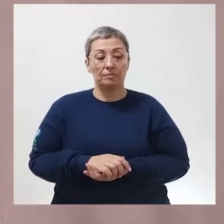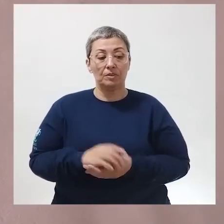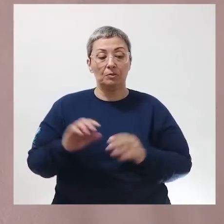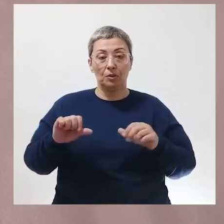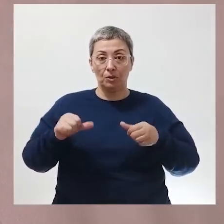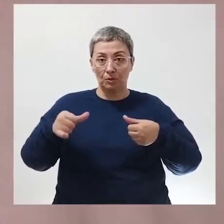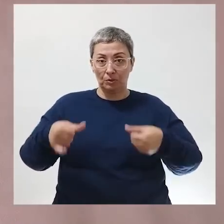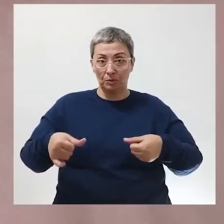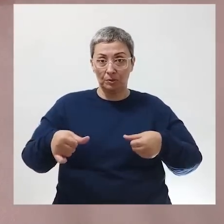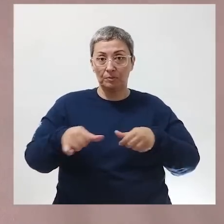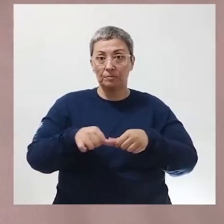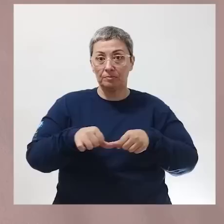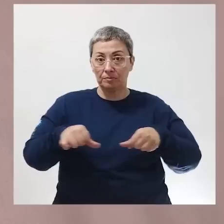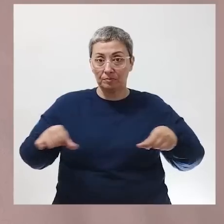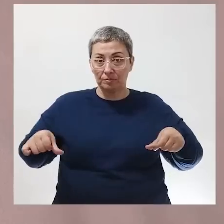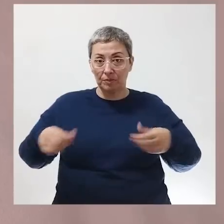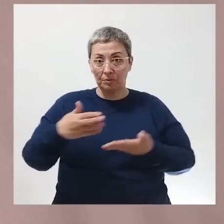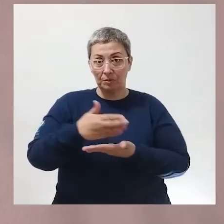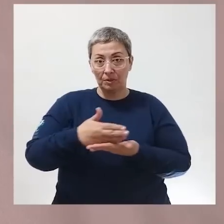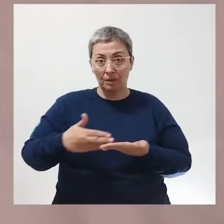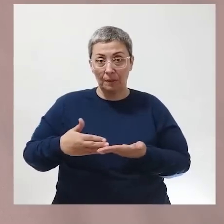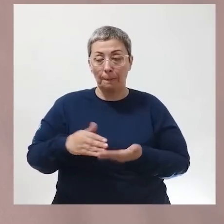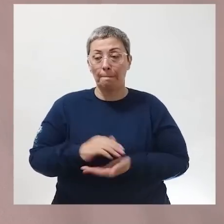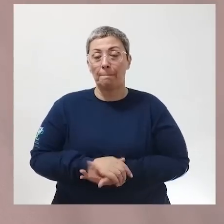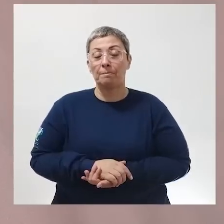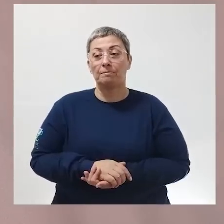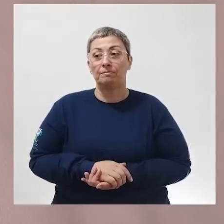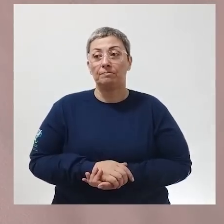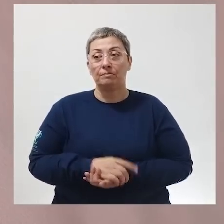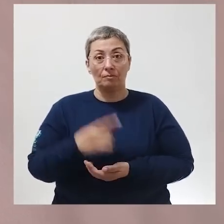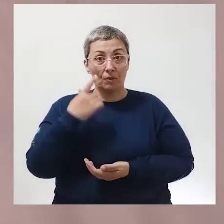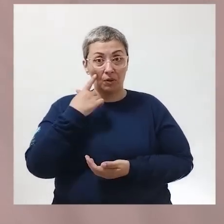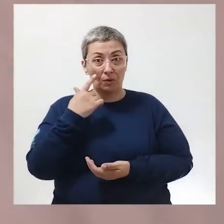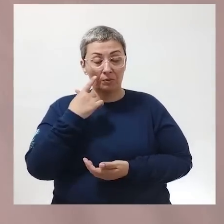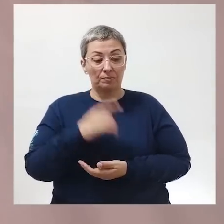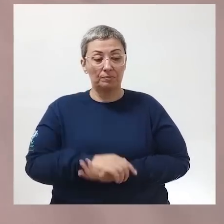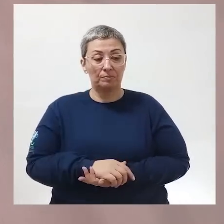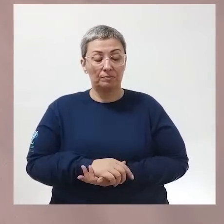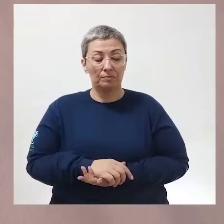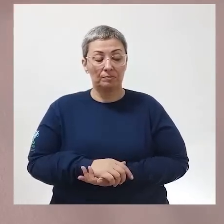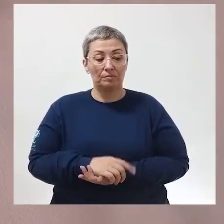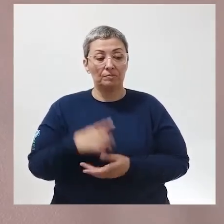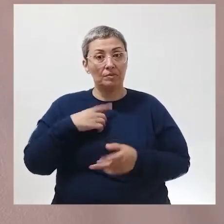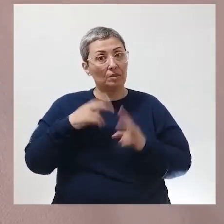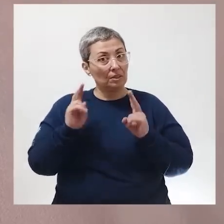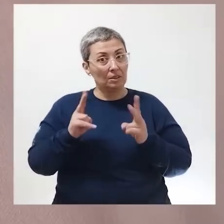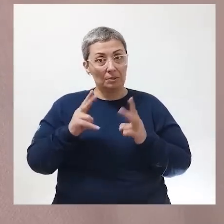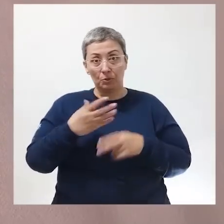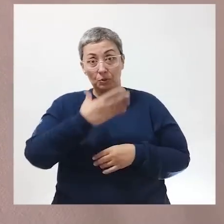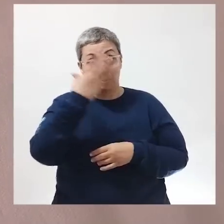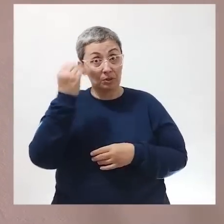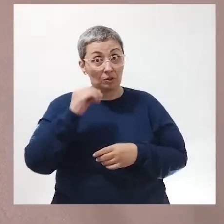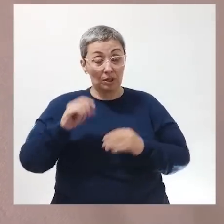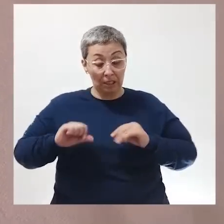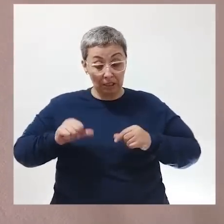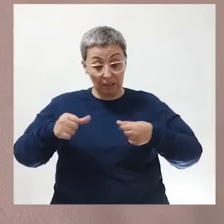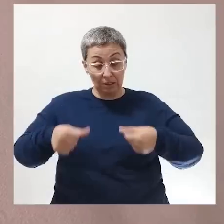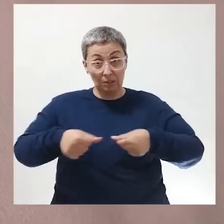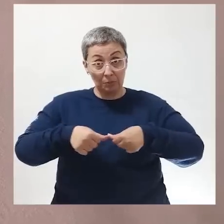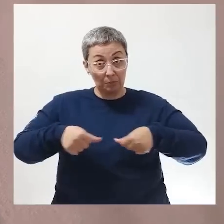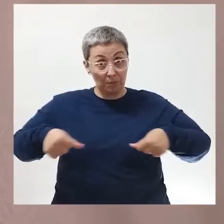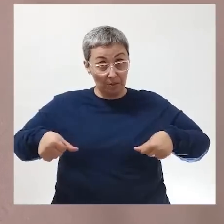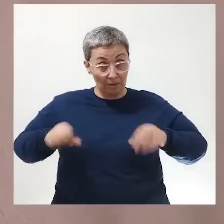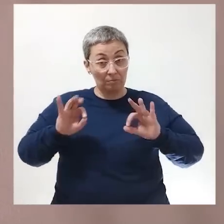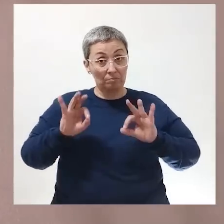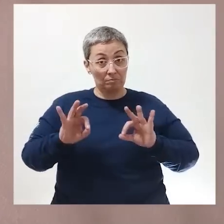aqui. Dobrar ao meio. Tá vendo? Sempre não esquecer que tem que